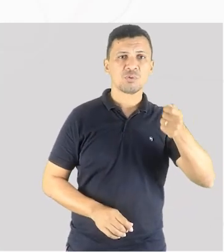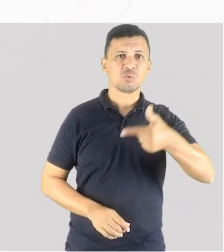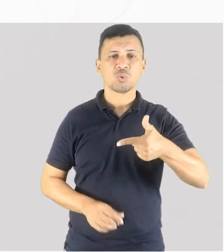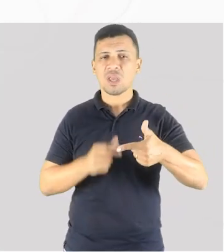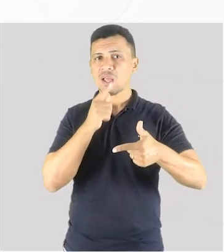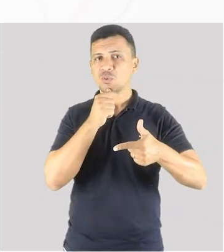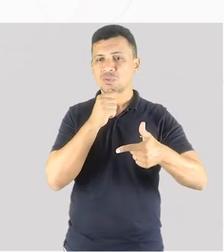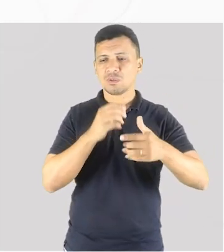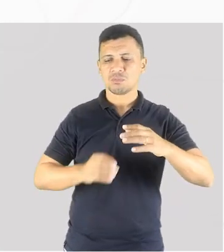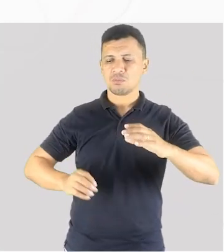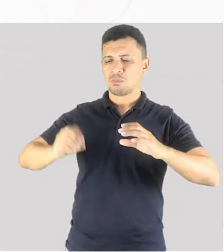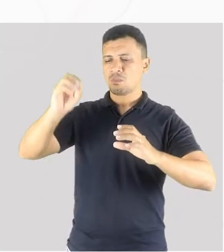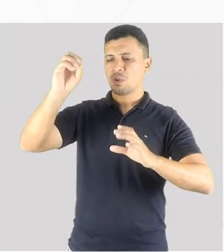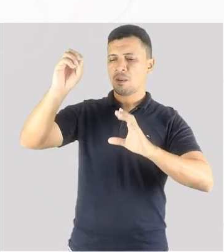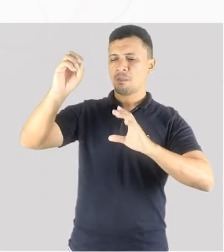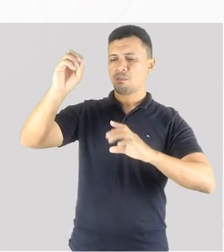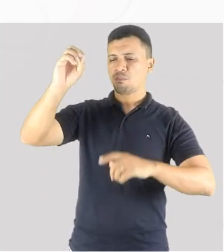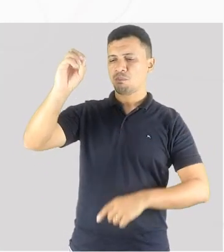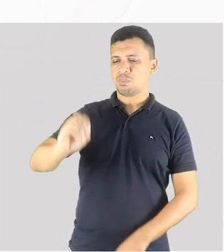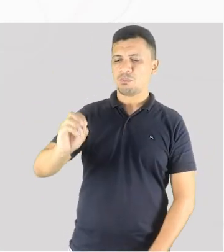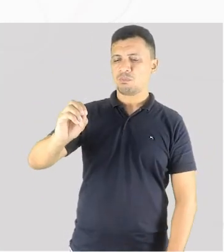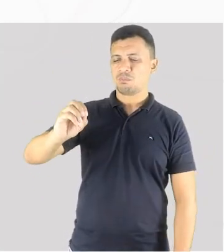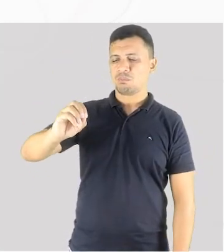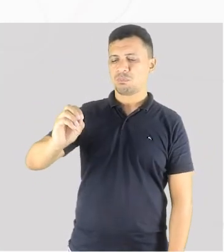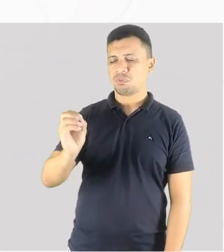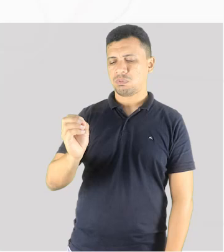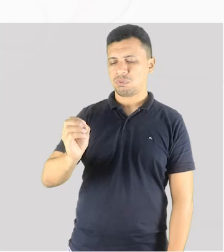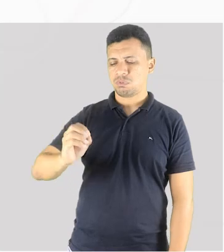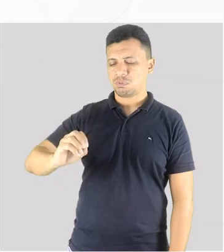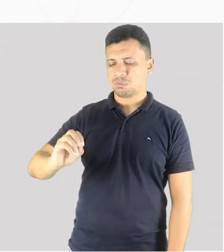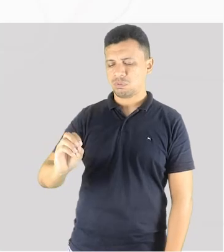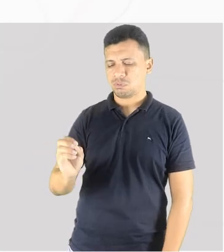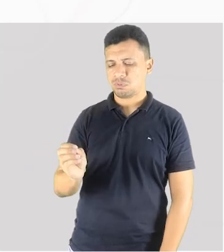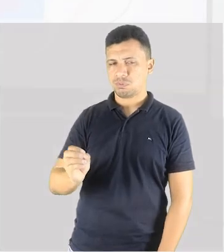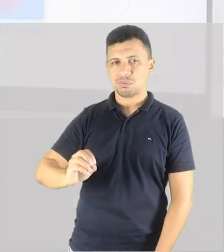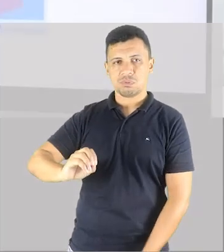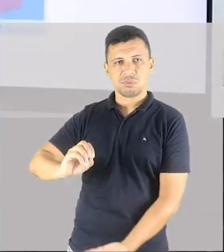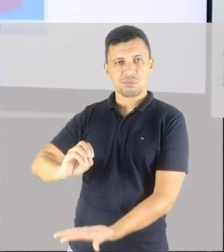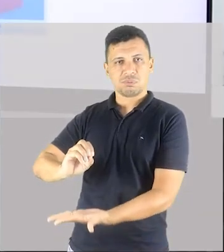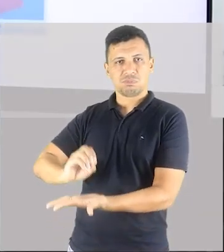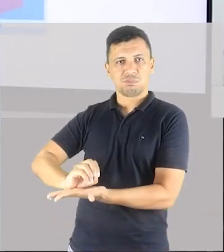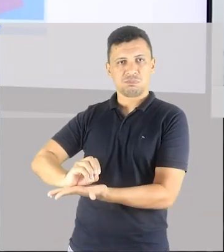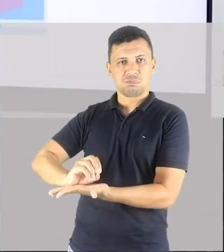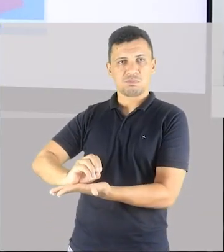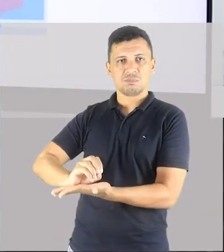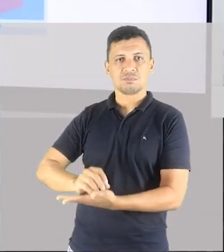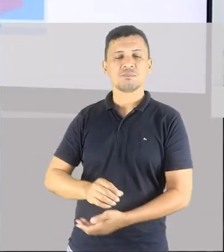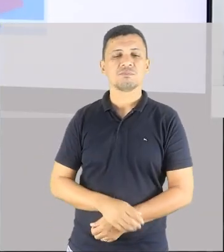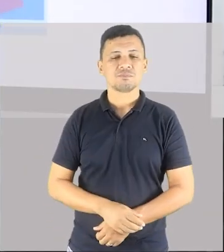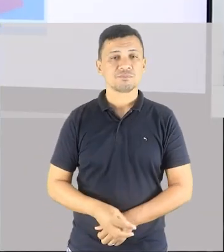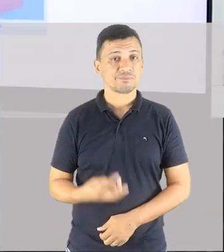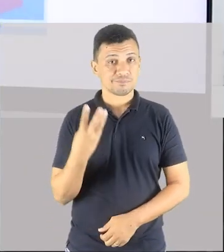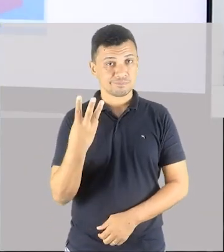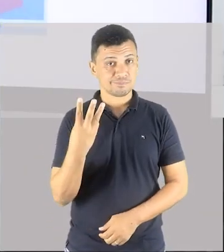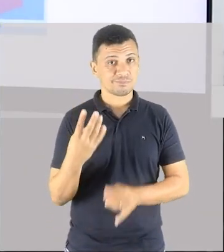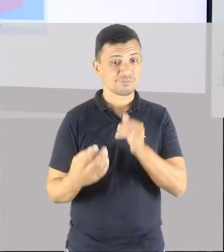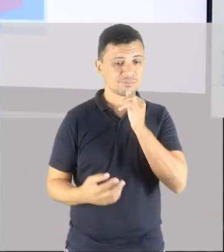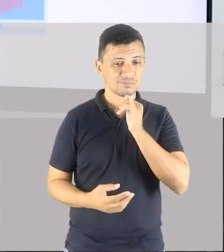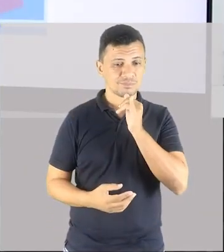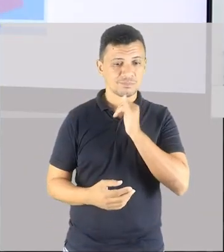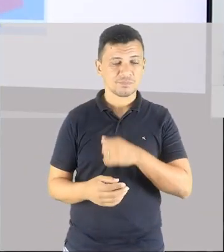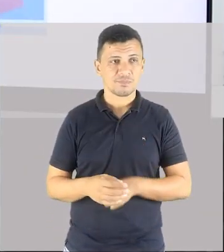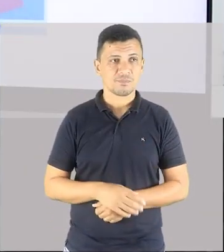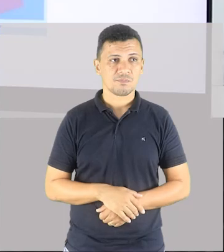até bater no fundo. Tá? Ele vai se movimentando para baixo até bater no fundo. Certo? Então, os três casos.